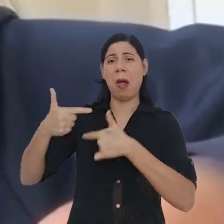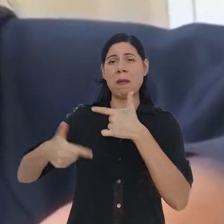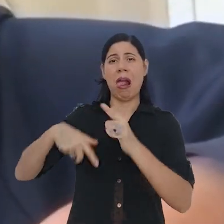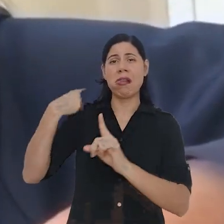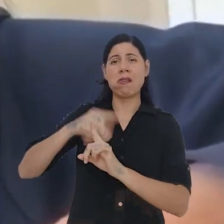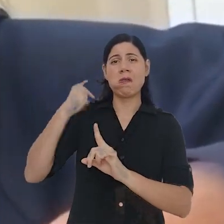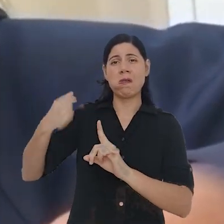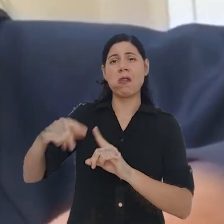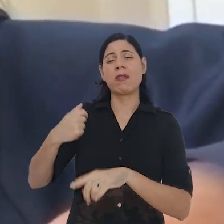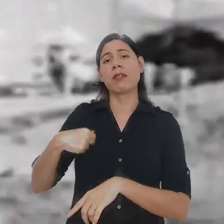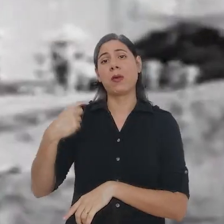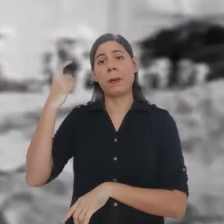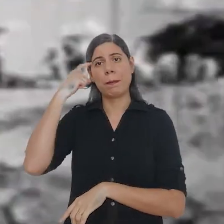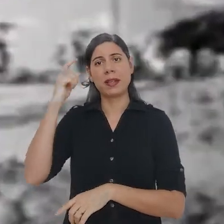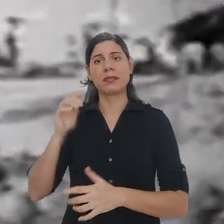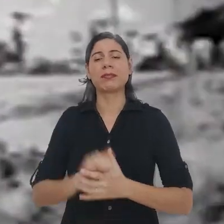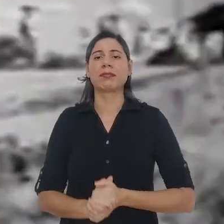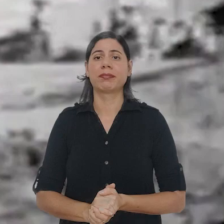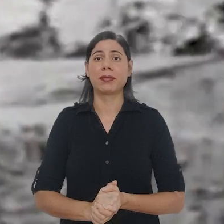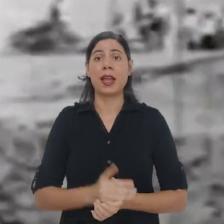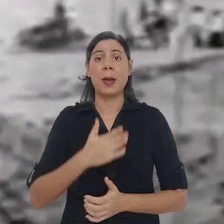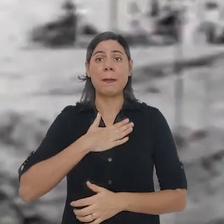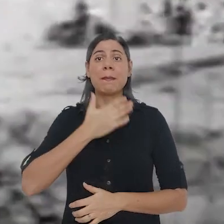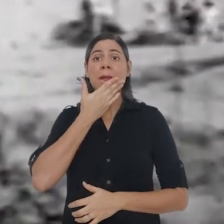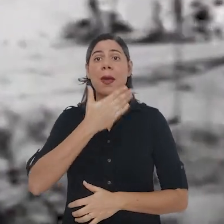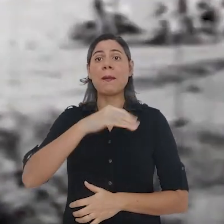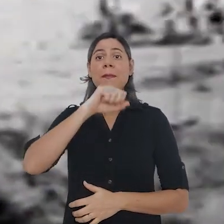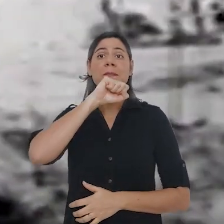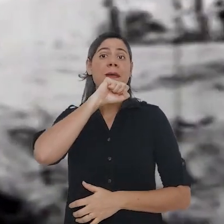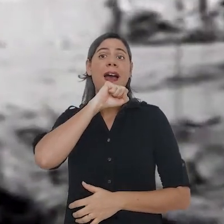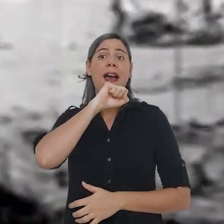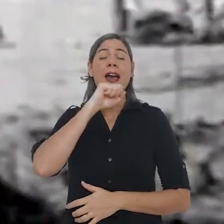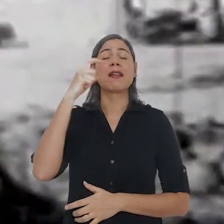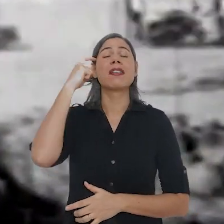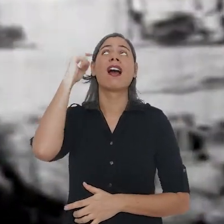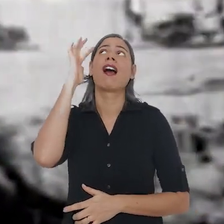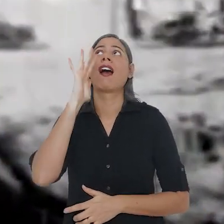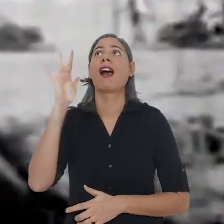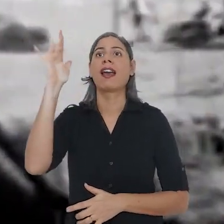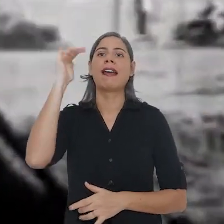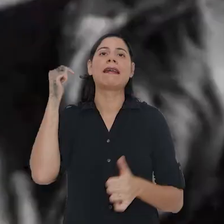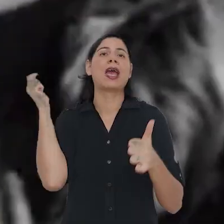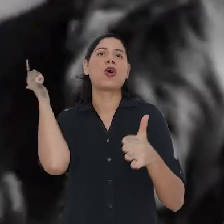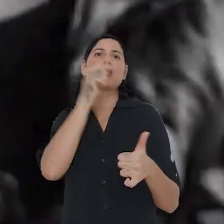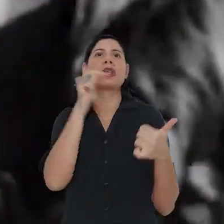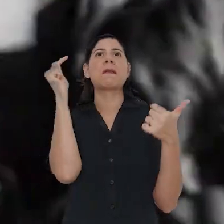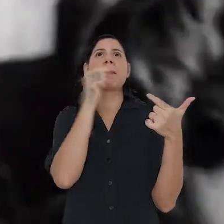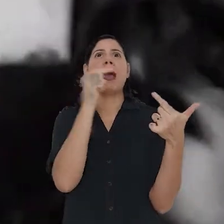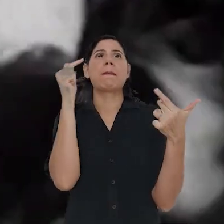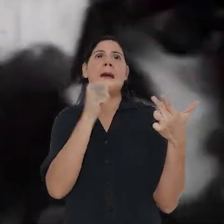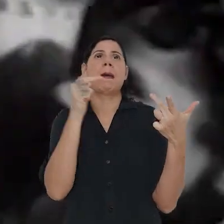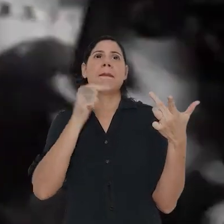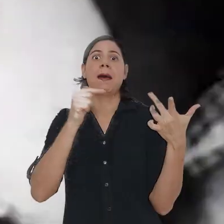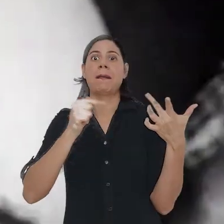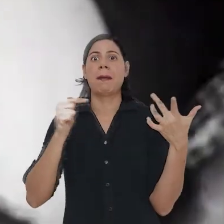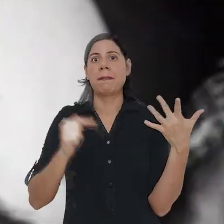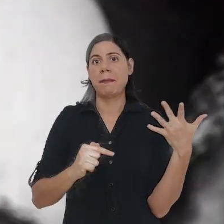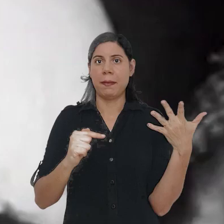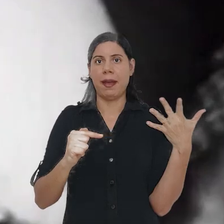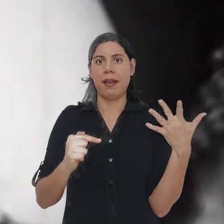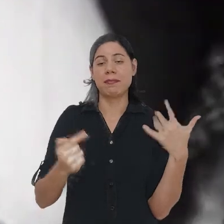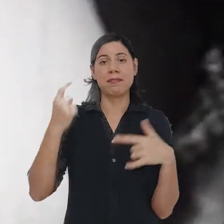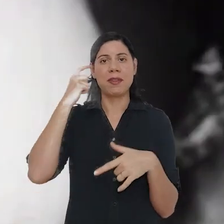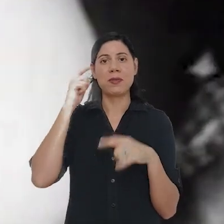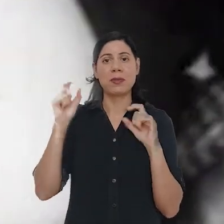explorados. Essa que é a minha visão. Aí o pai, iludido com a história de que eles iam ganhar não sei o quê, que eles iam ter benefício disso, benefício